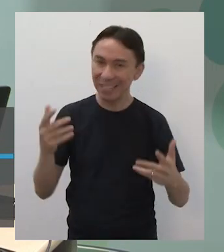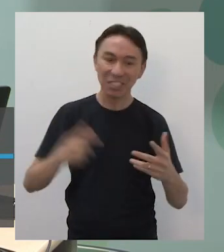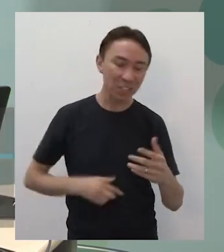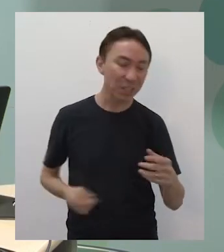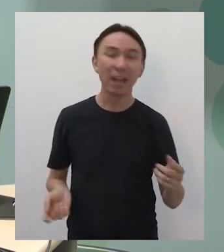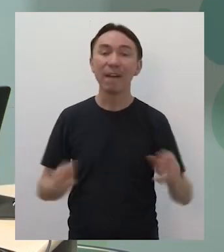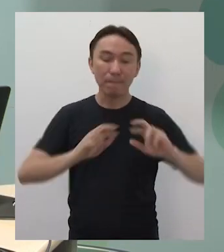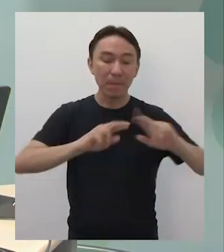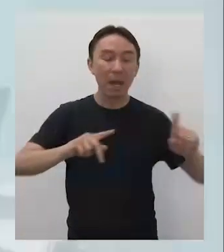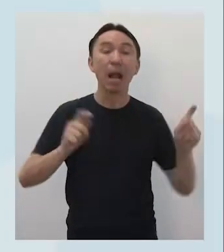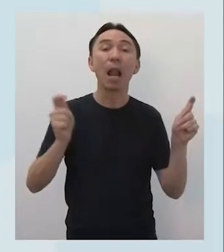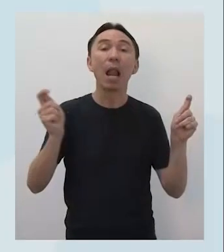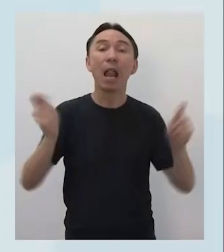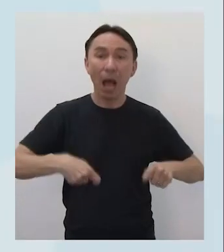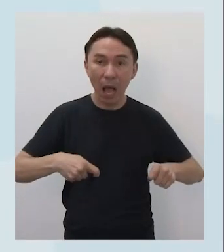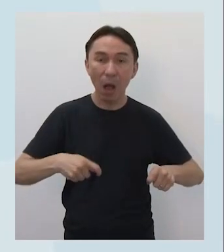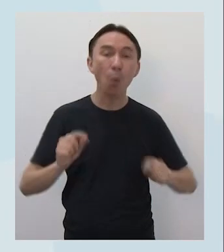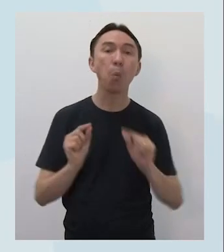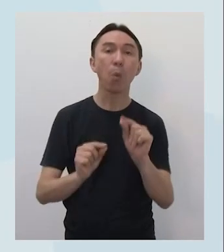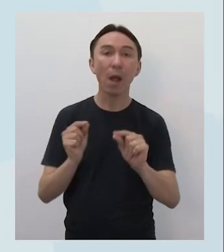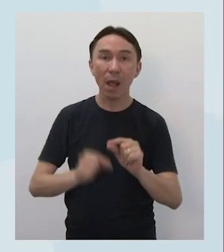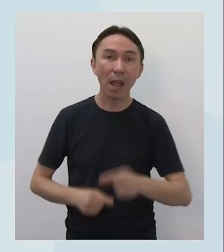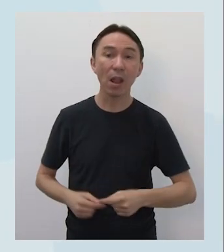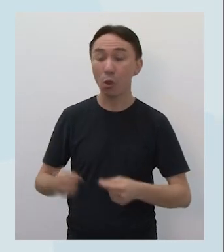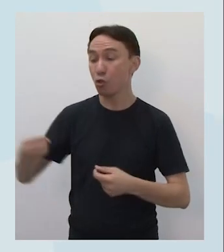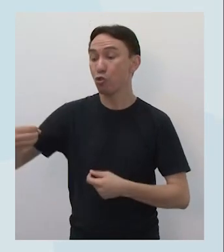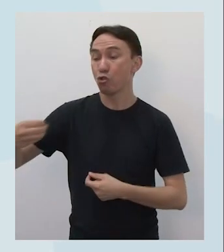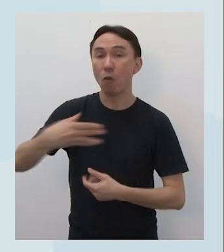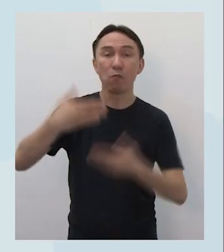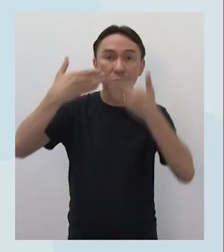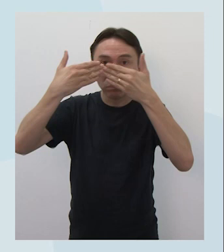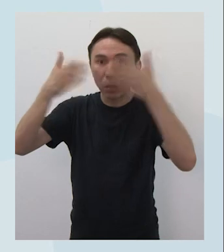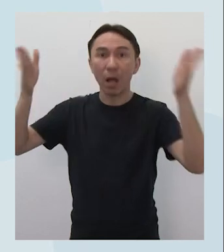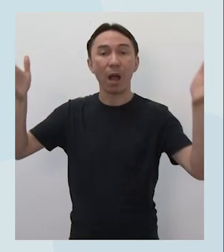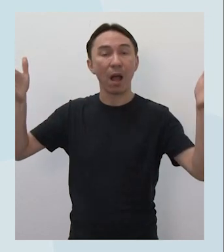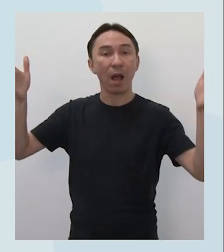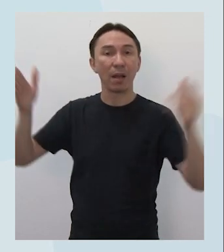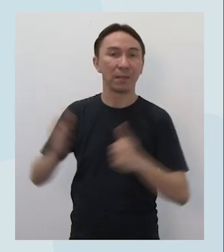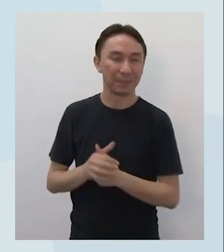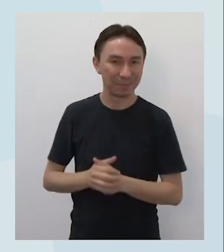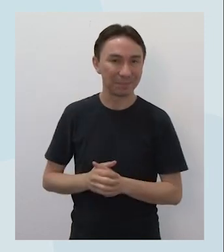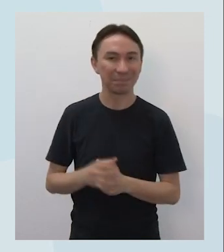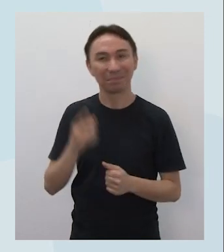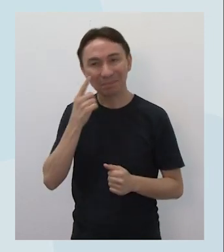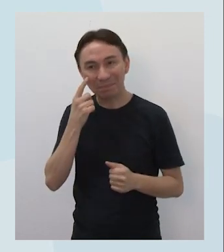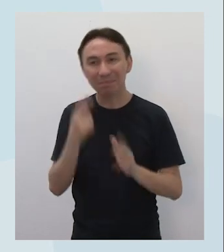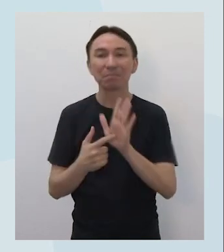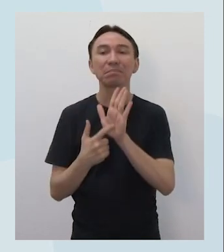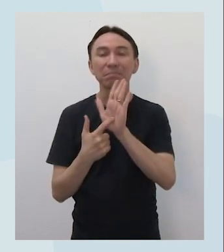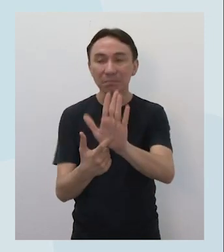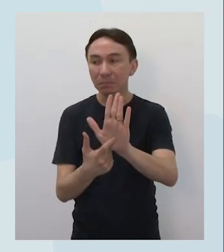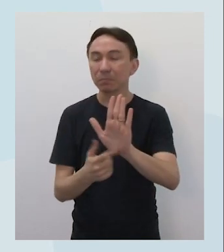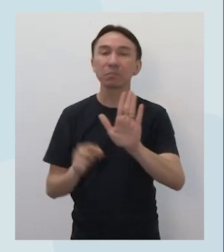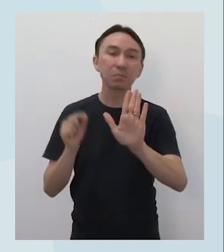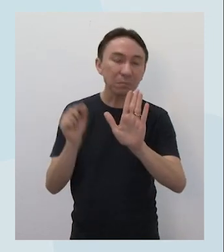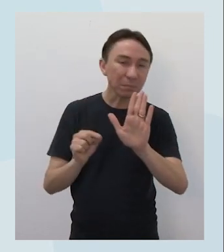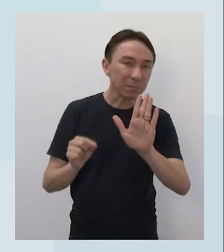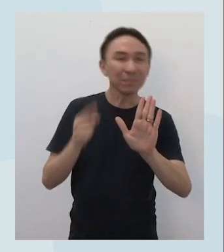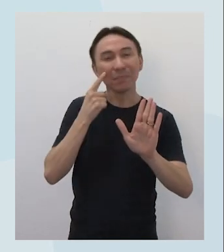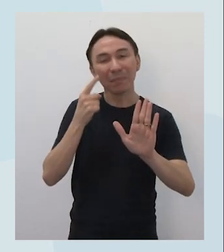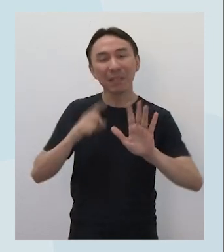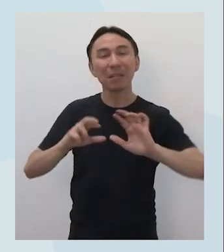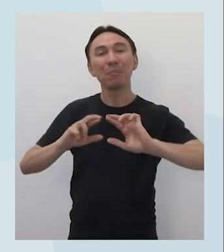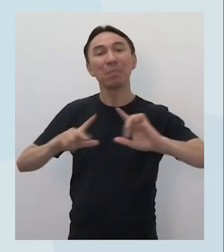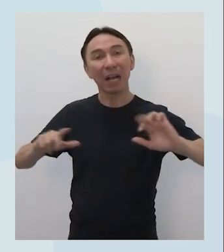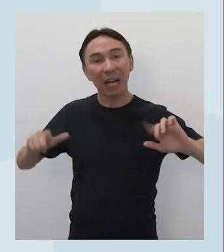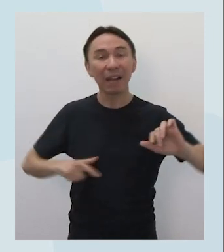novo. O que temos para vocês é apresentar um trabalho com o objetivo de promover um espaço de escuta e de